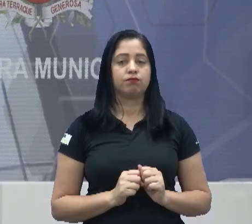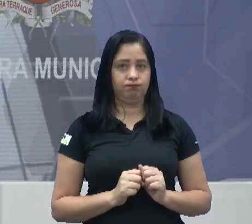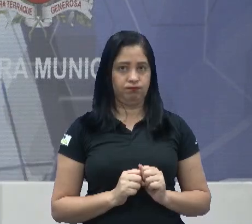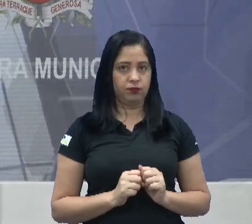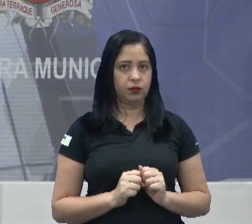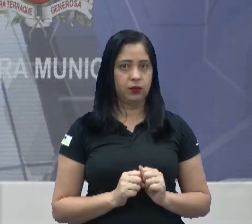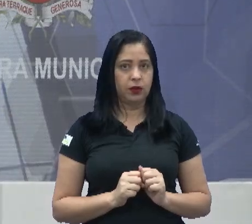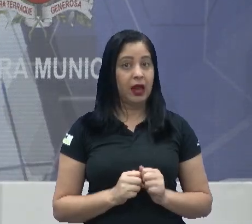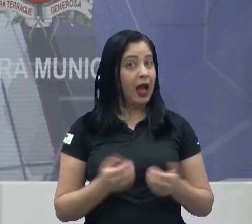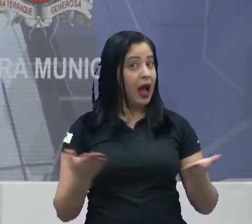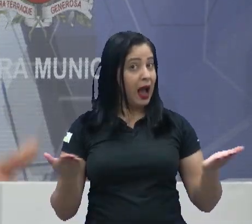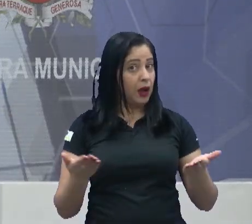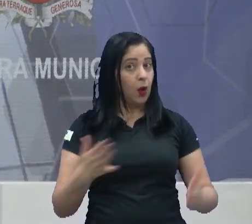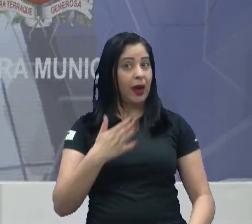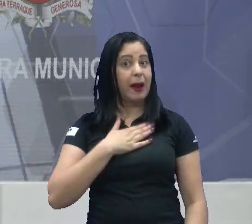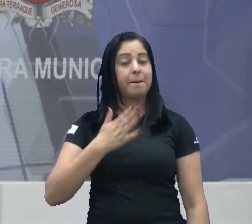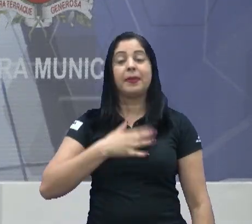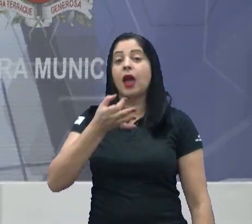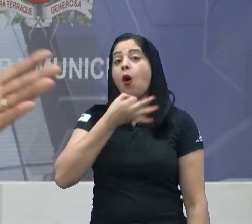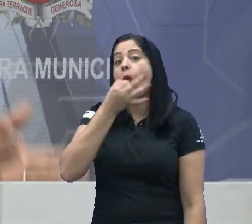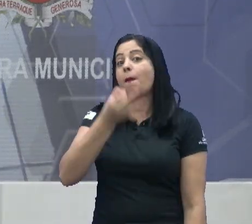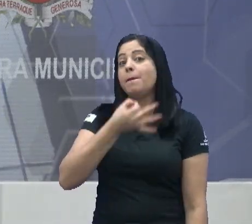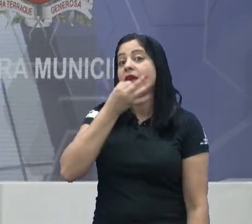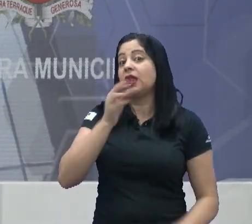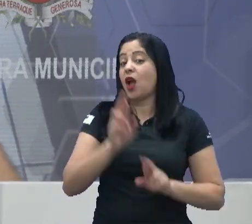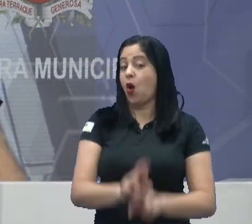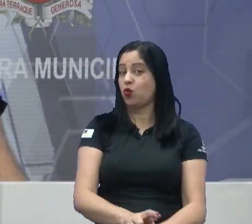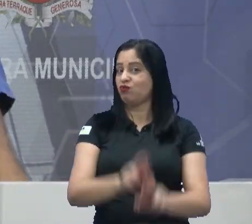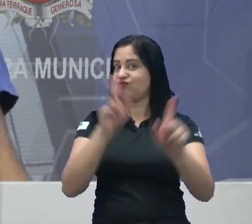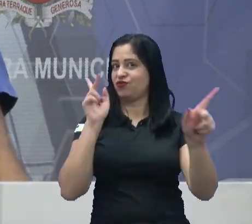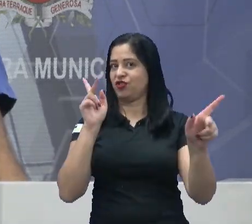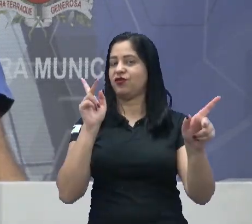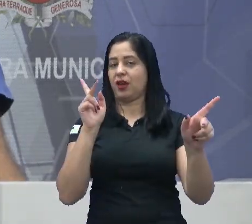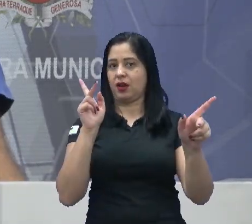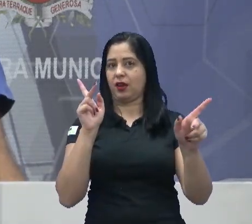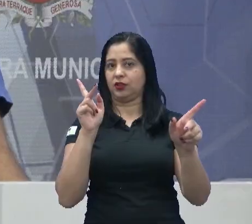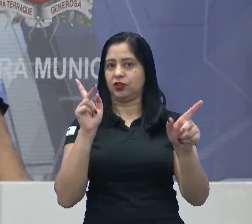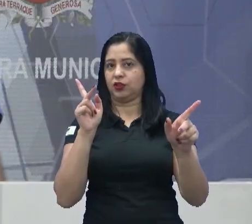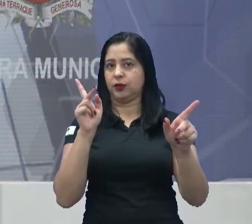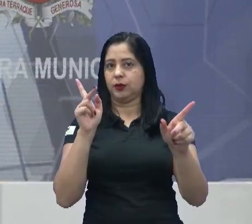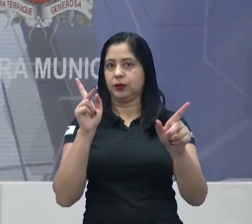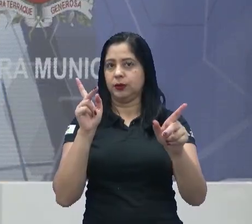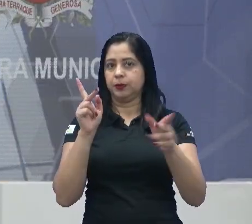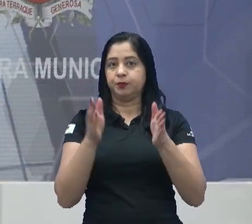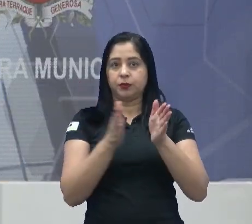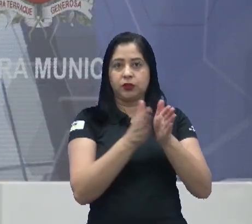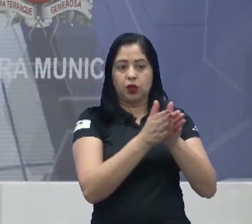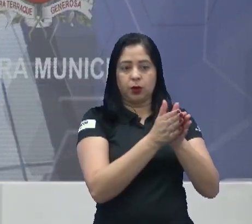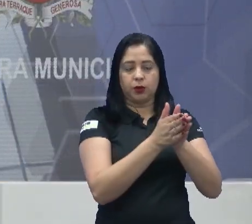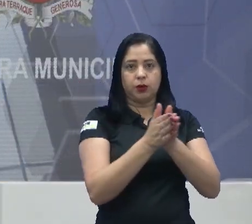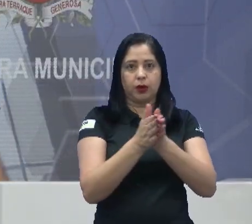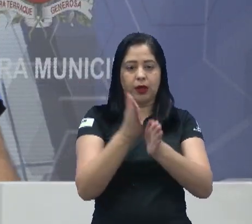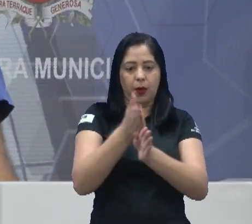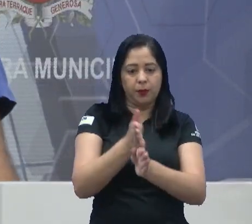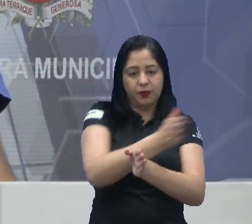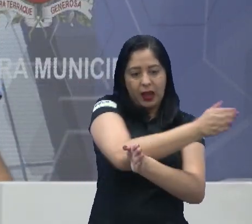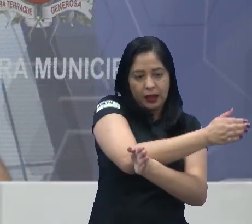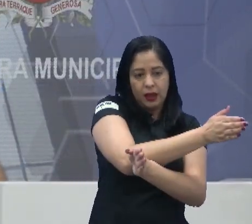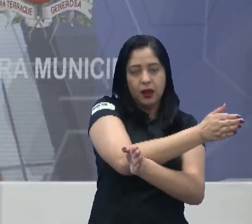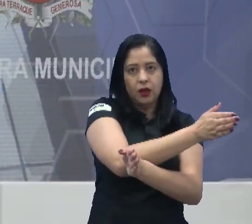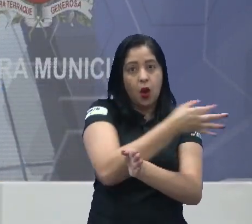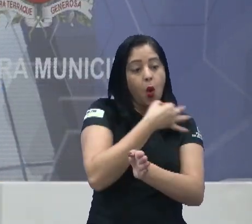um posicionamento diferente do que tive no primeiro semestre. Estarei aqui, então, a partir